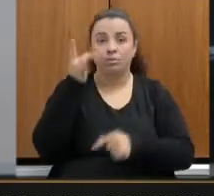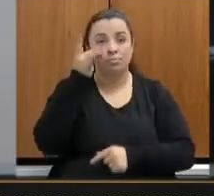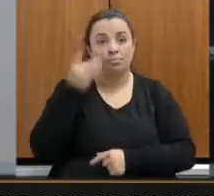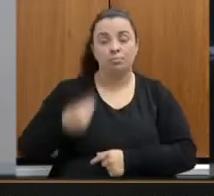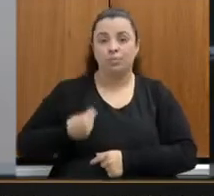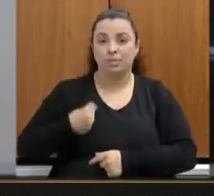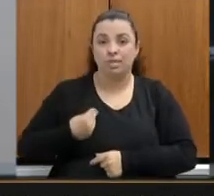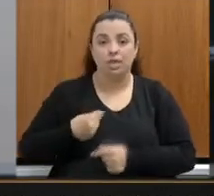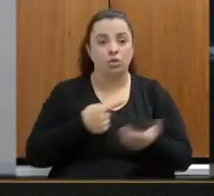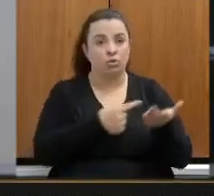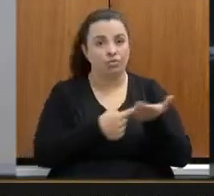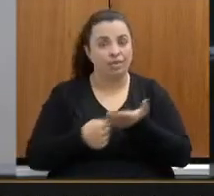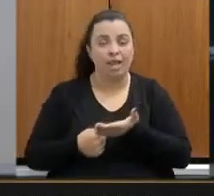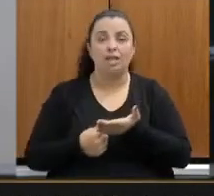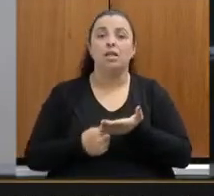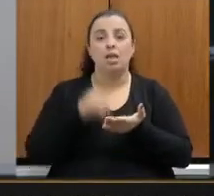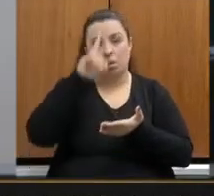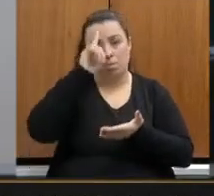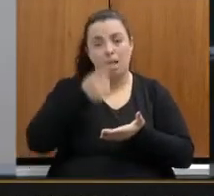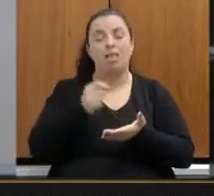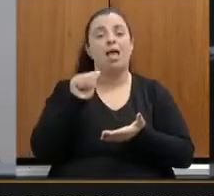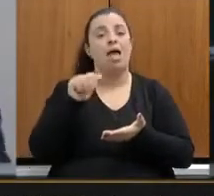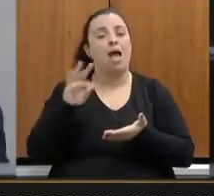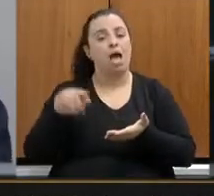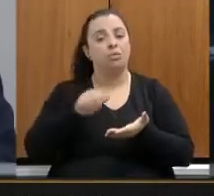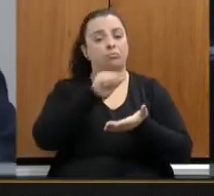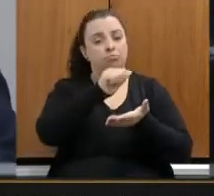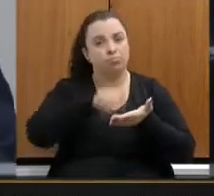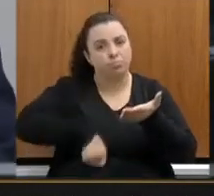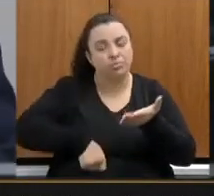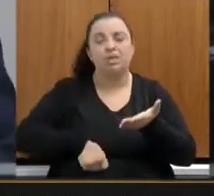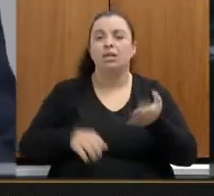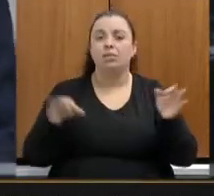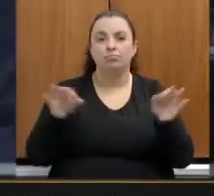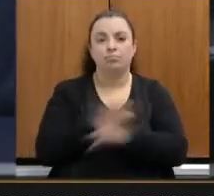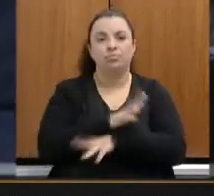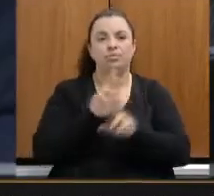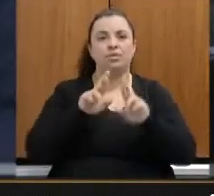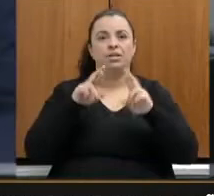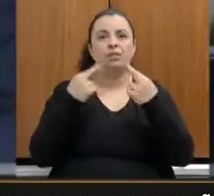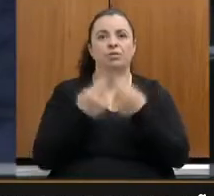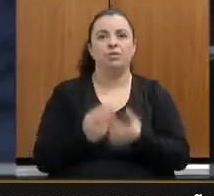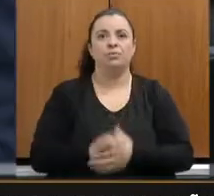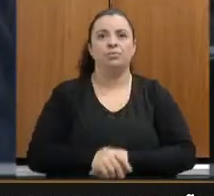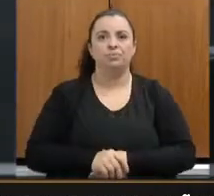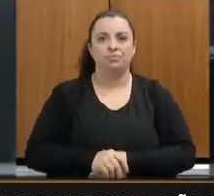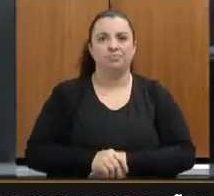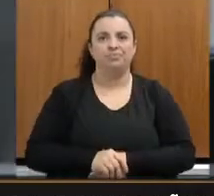e dos convidados determina a lavratura da ata e encerra os trabalhos do